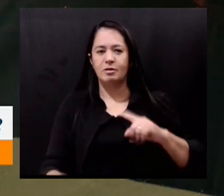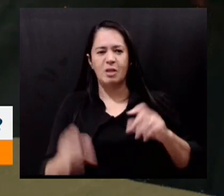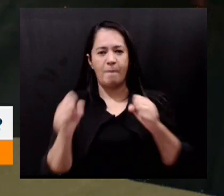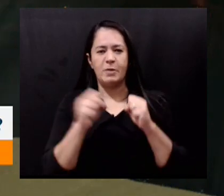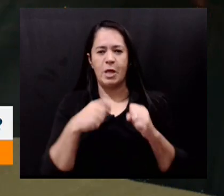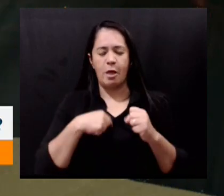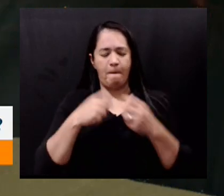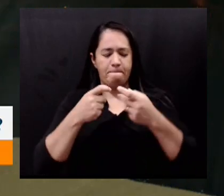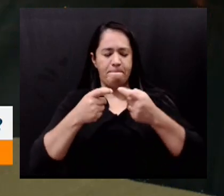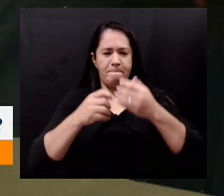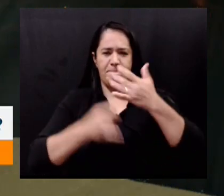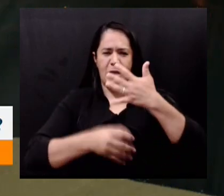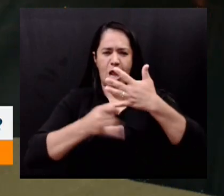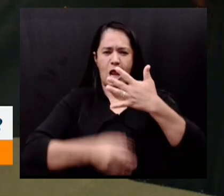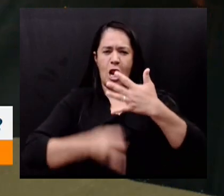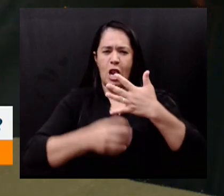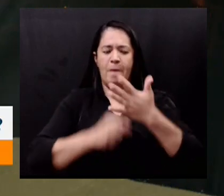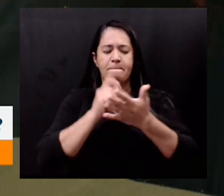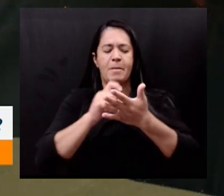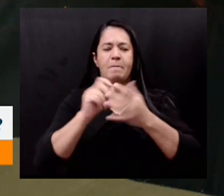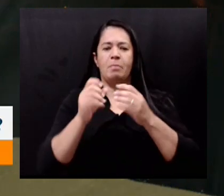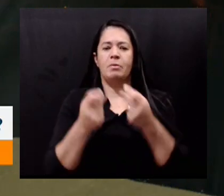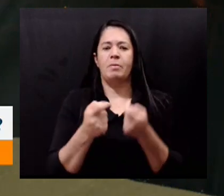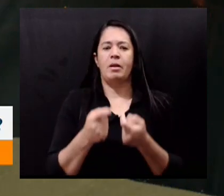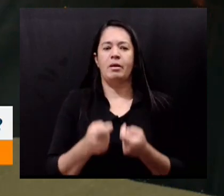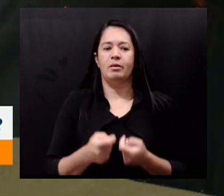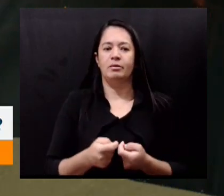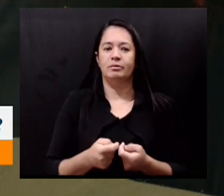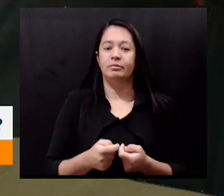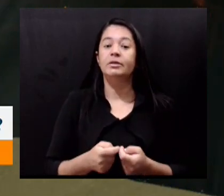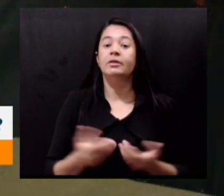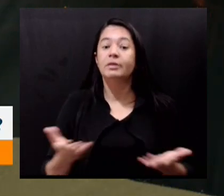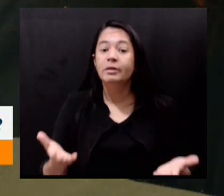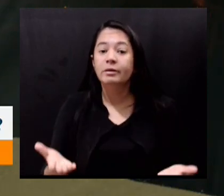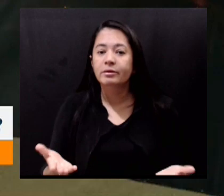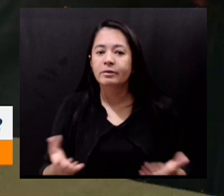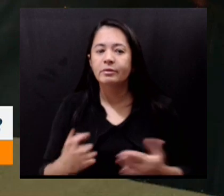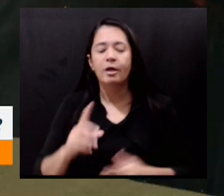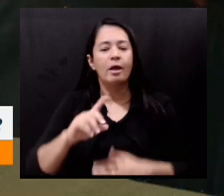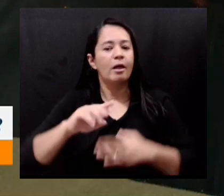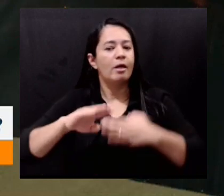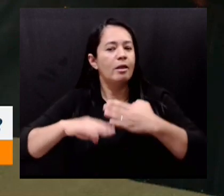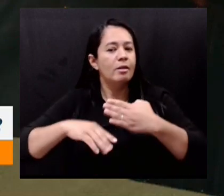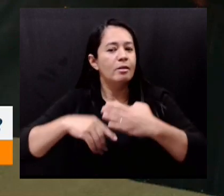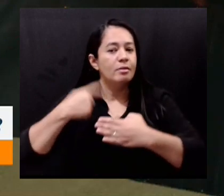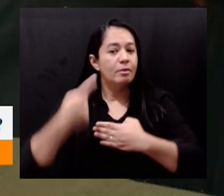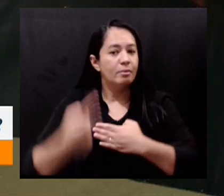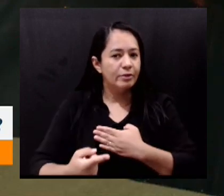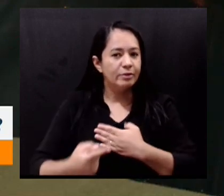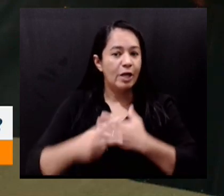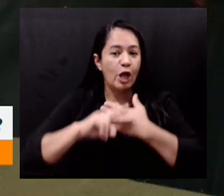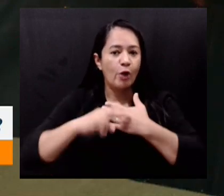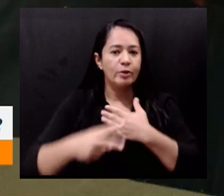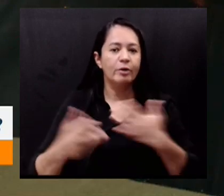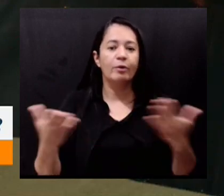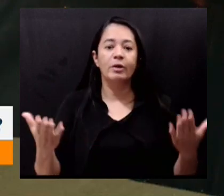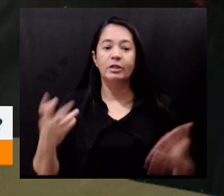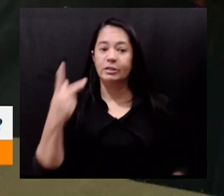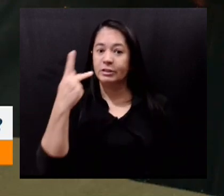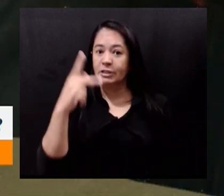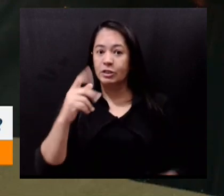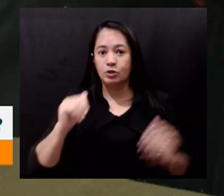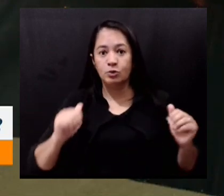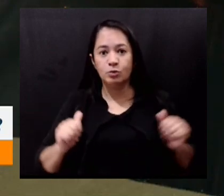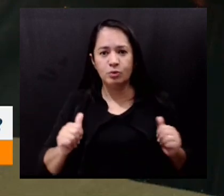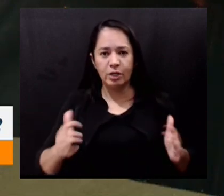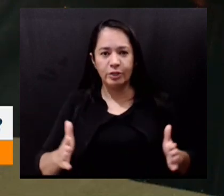escrever mesmo. E aí É. depois, quais são as consequências da sua ação, que às vezes você nem